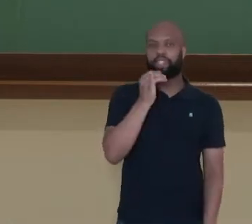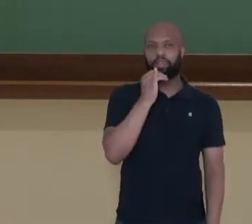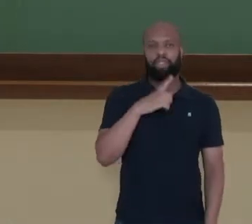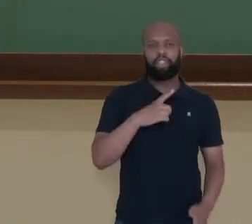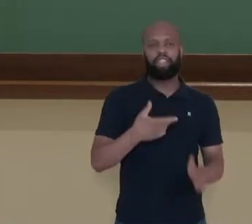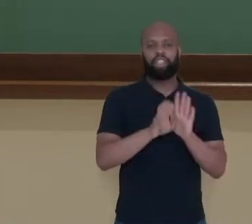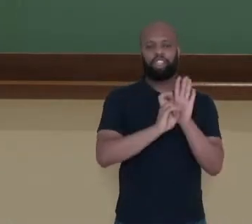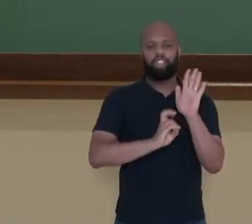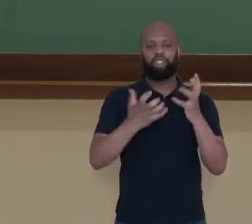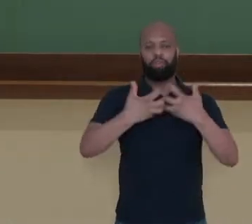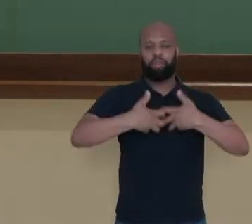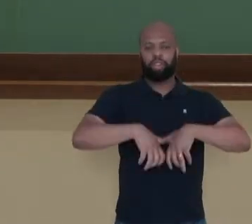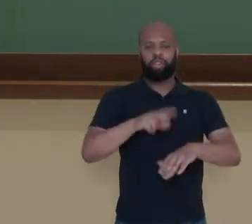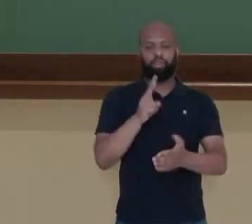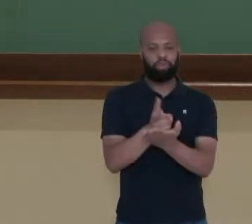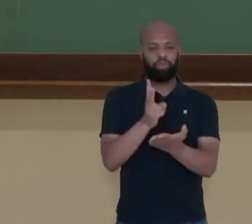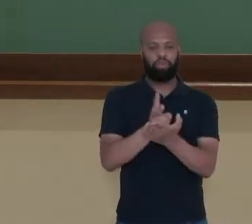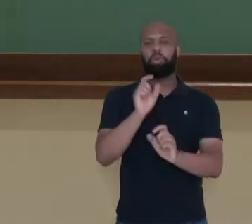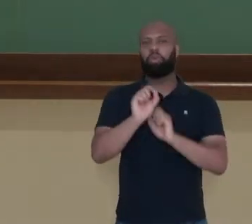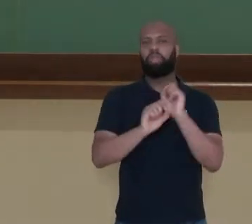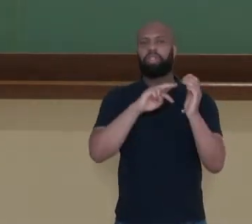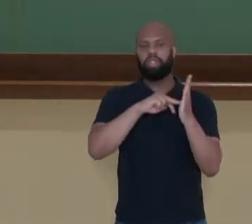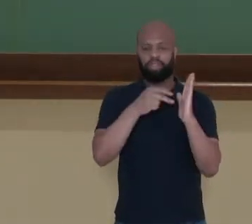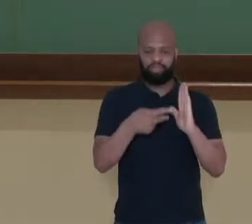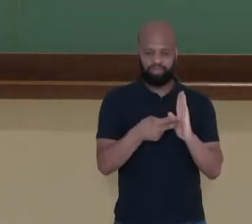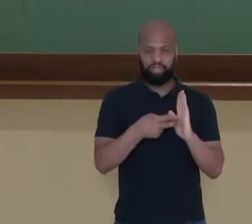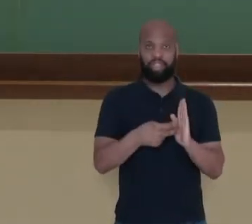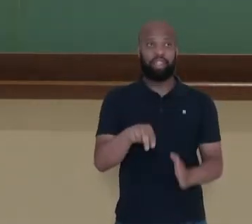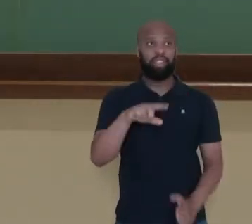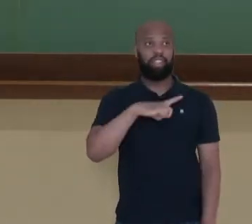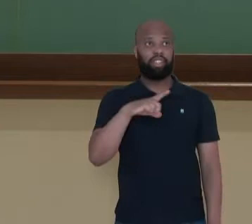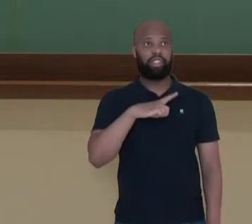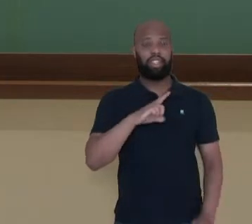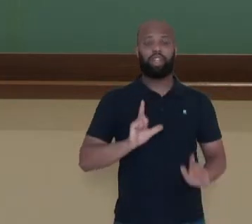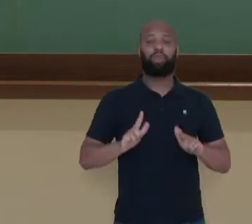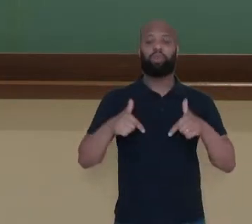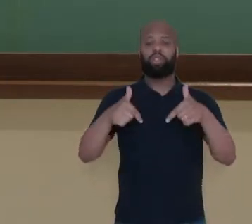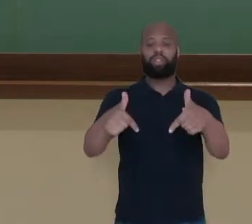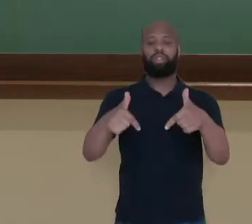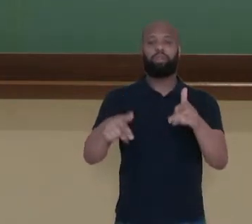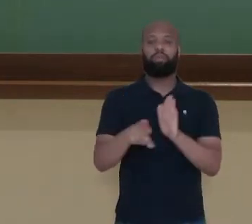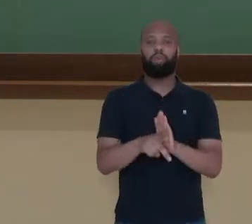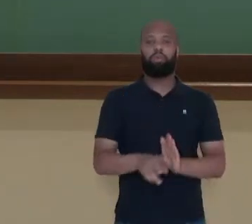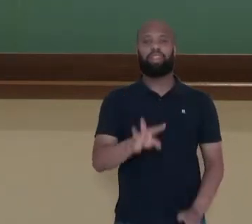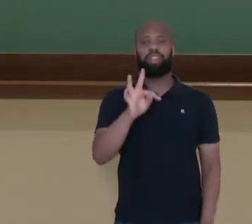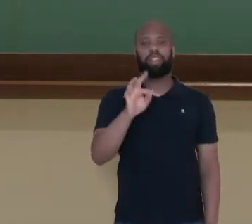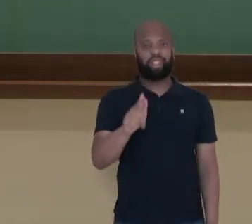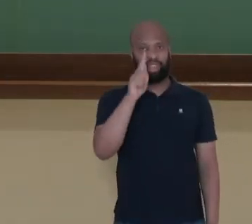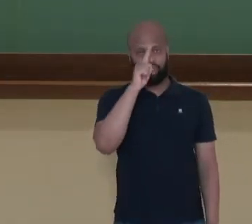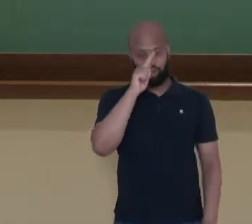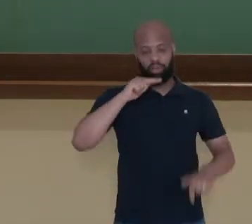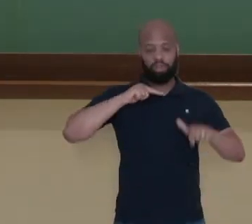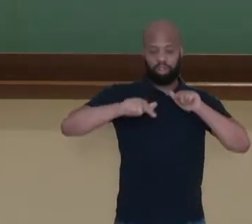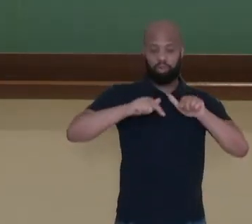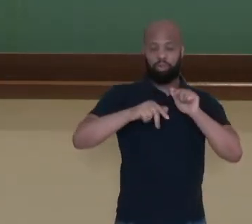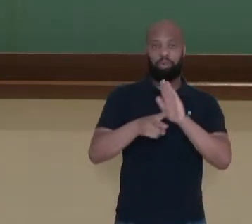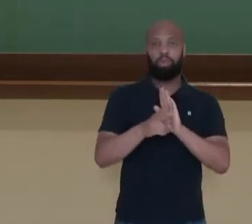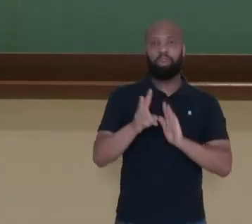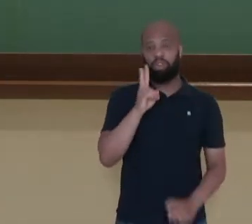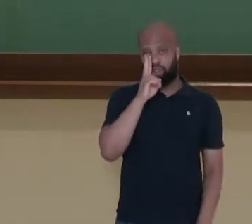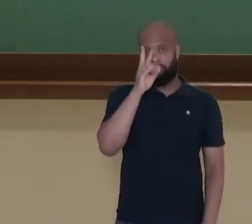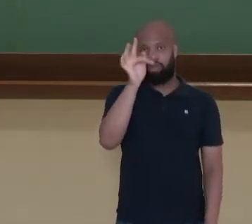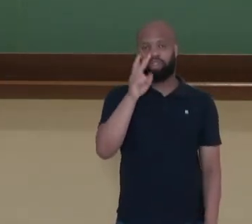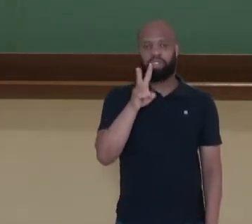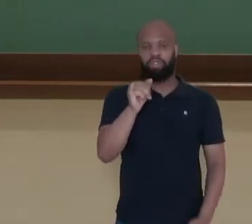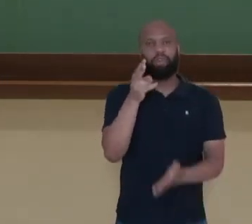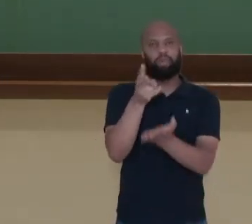mecânica se conserva, nós estamos falando que existe a atuação de um trabalho de uma força conservativa. Então, eu quero